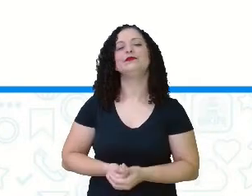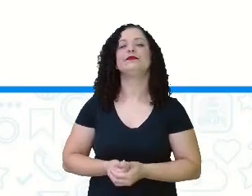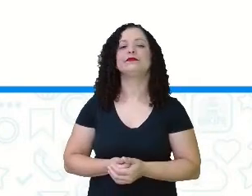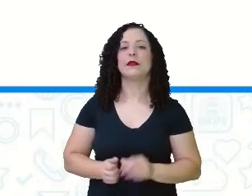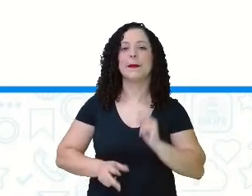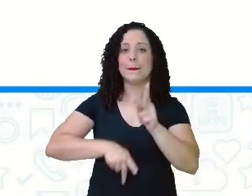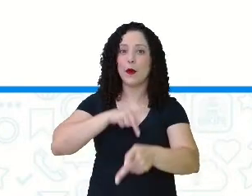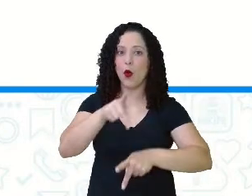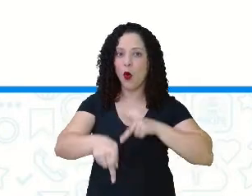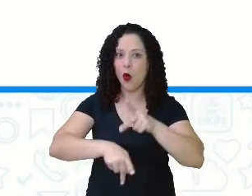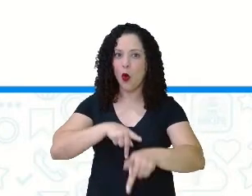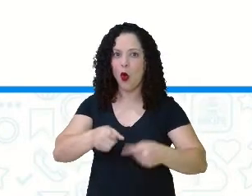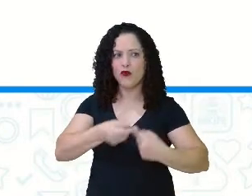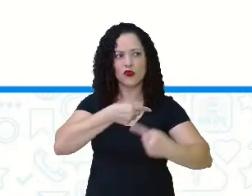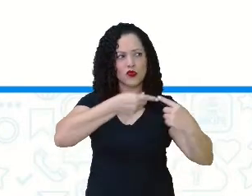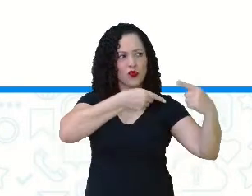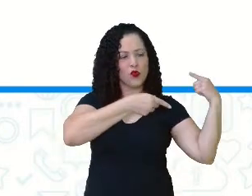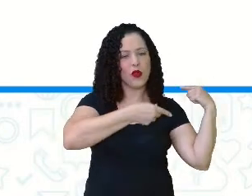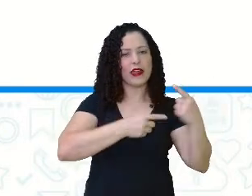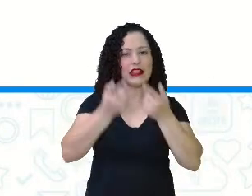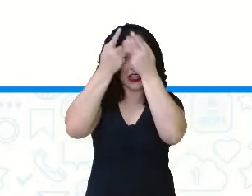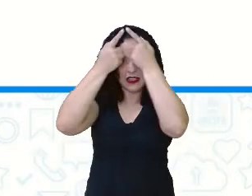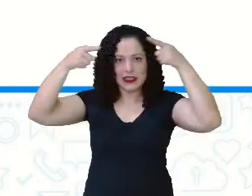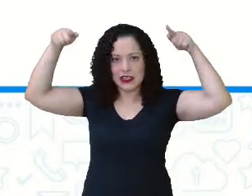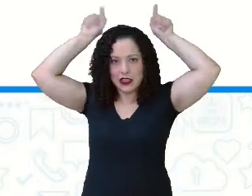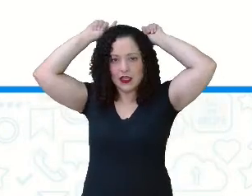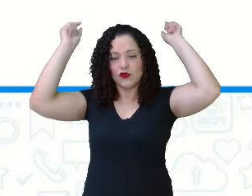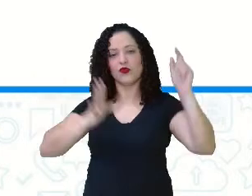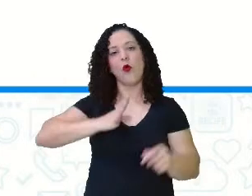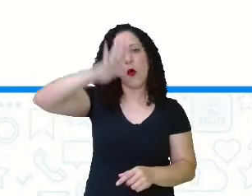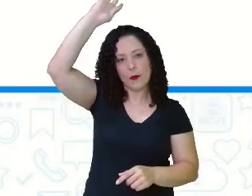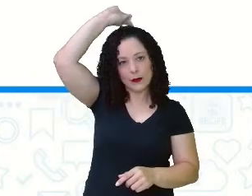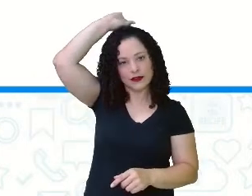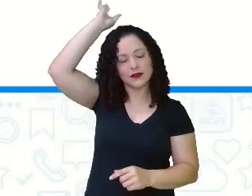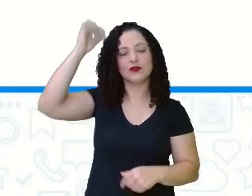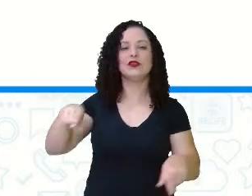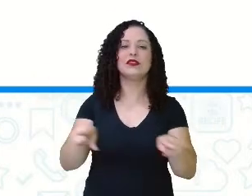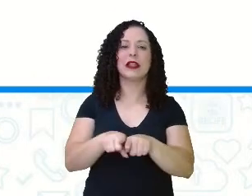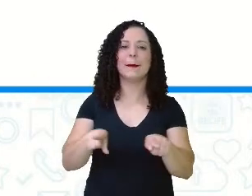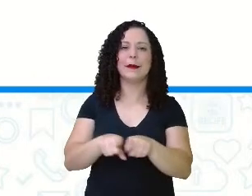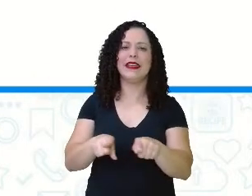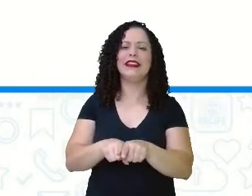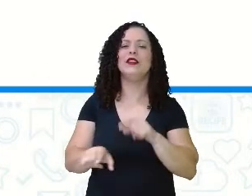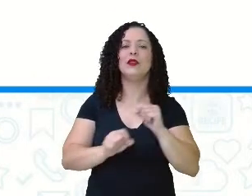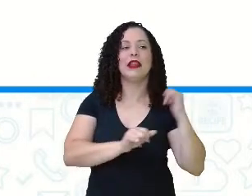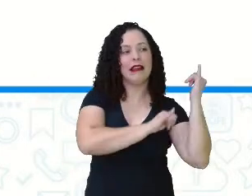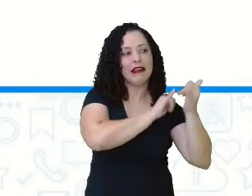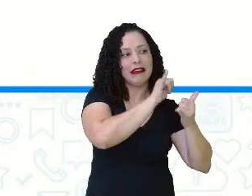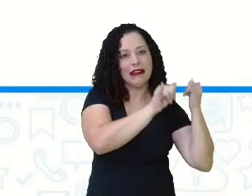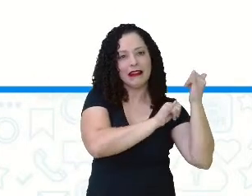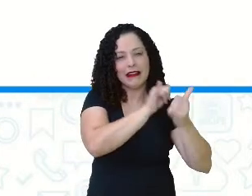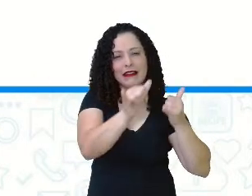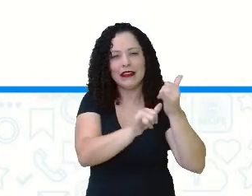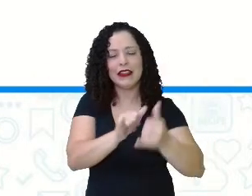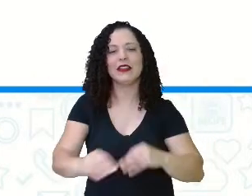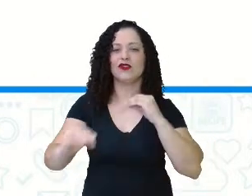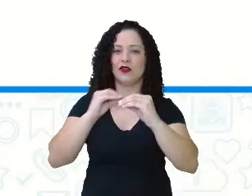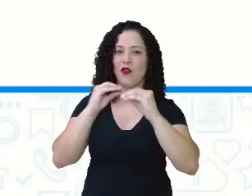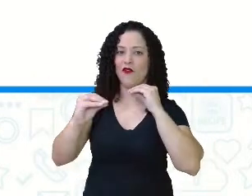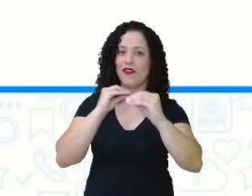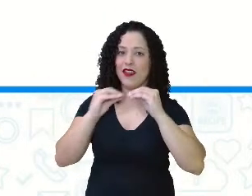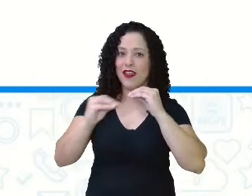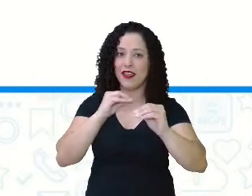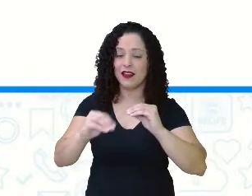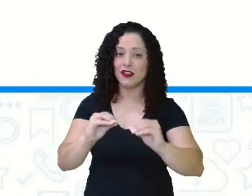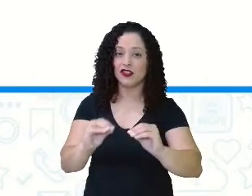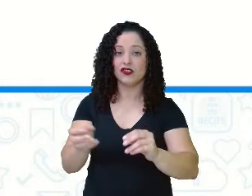trilhando pelos gregos e romanos, pelas lendas orientais, parábolas bíblicas, novelas medievais,